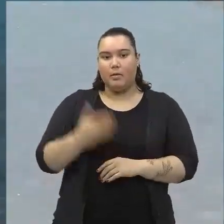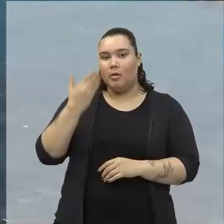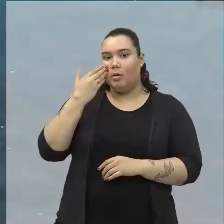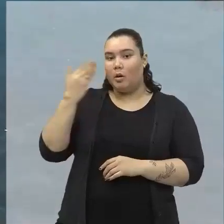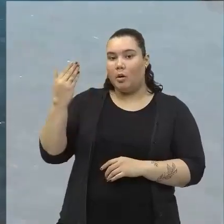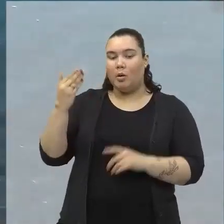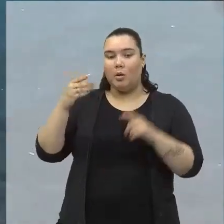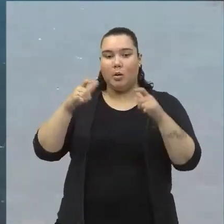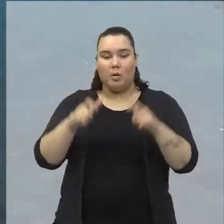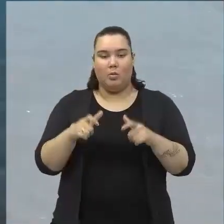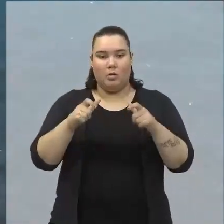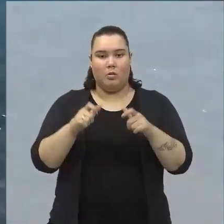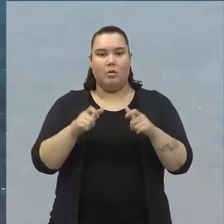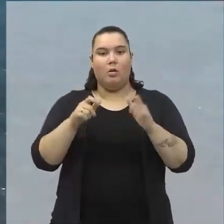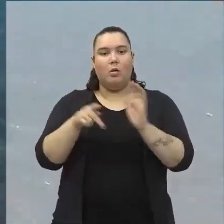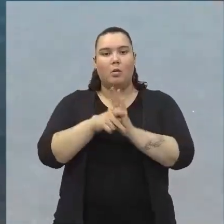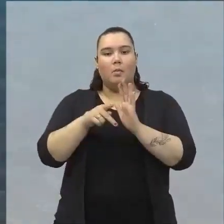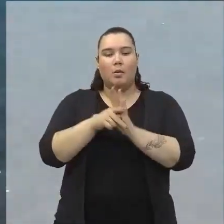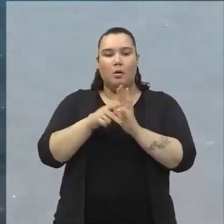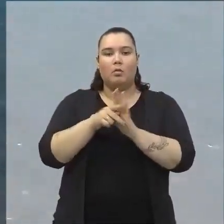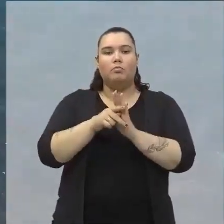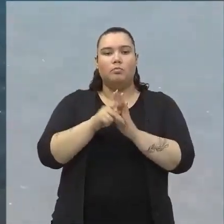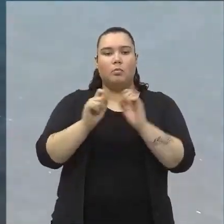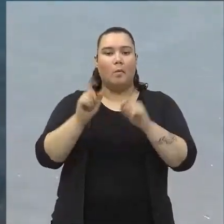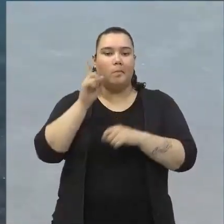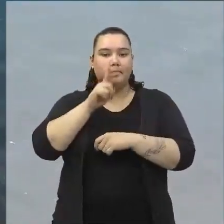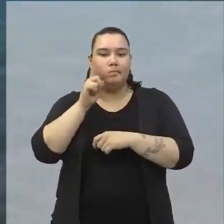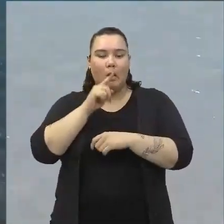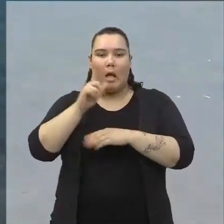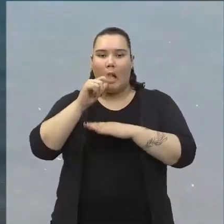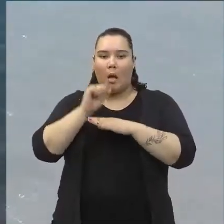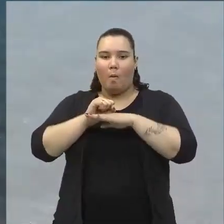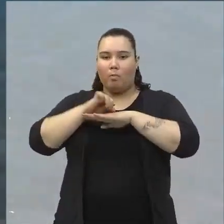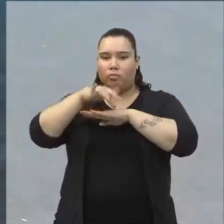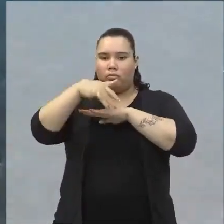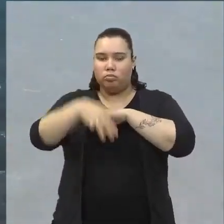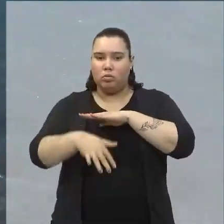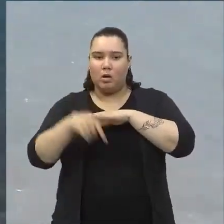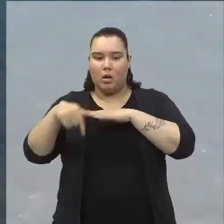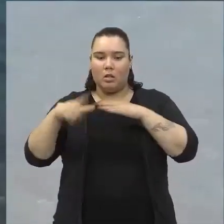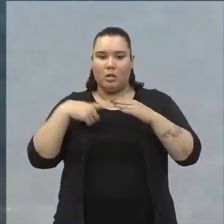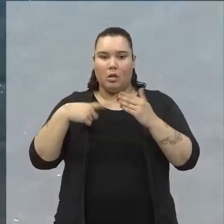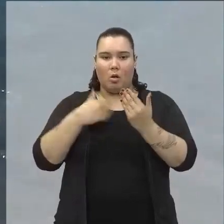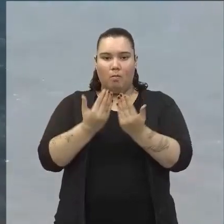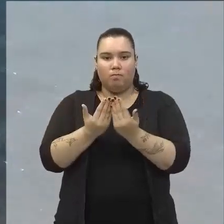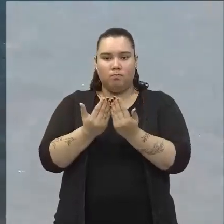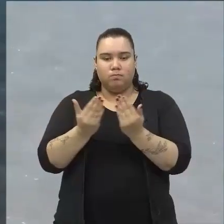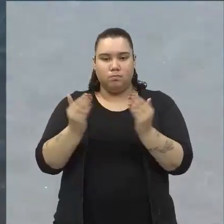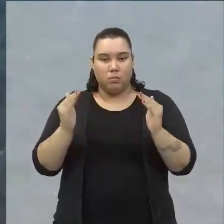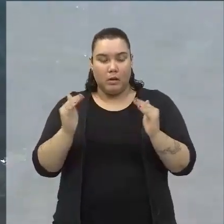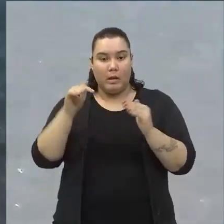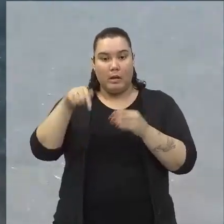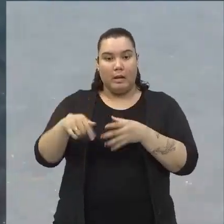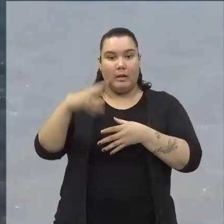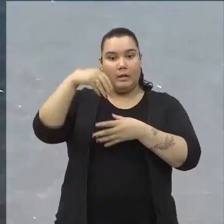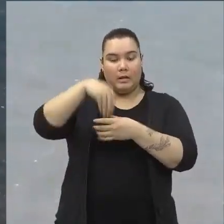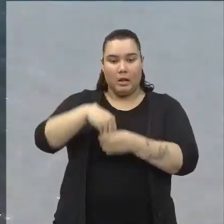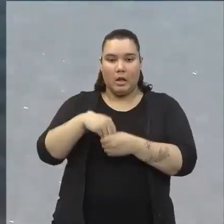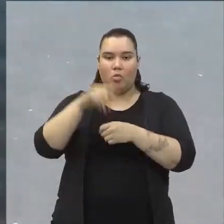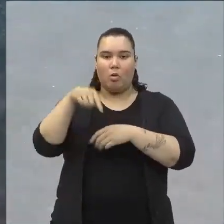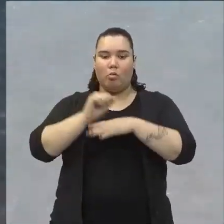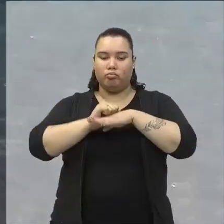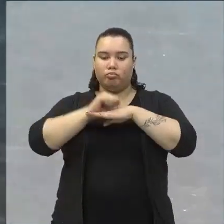estamos aqui na represa de Hoover, nos Estados Unidos. Essa represa tem aqui uma hidrelétrica associada